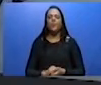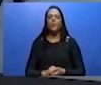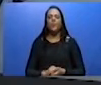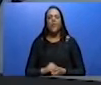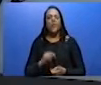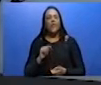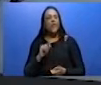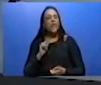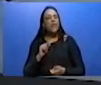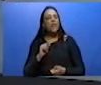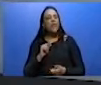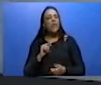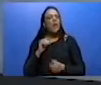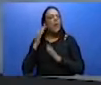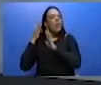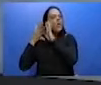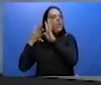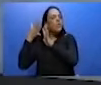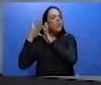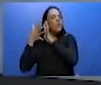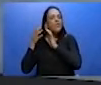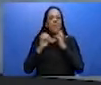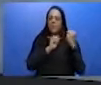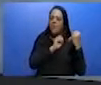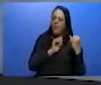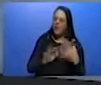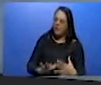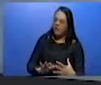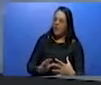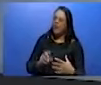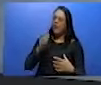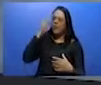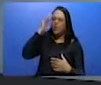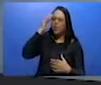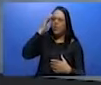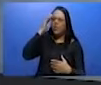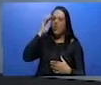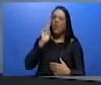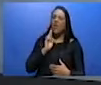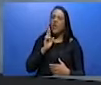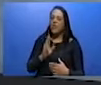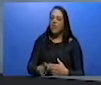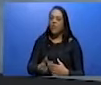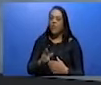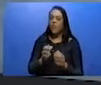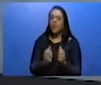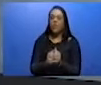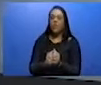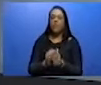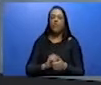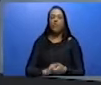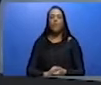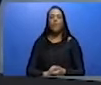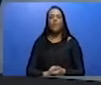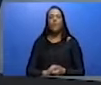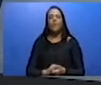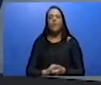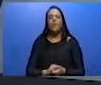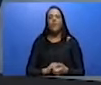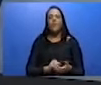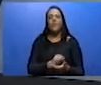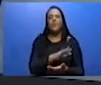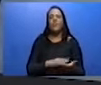professora sobre os textos e responder as perguntas juntos. Tarefa: exercício 1 e 2 da